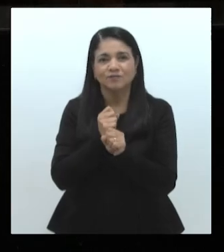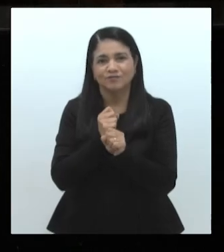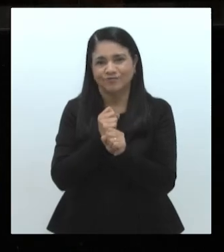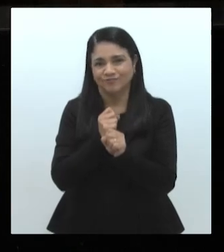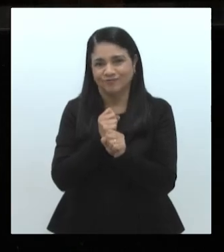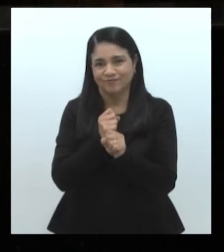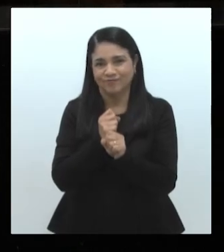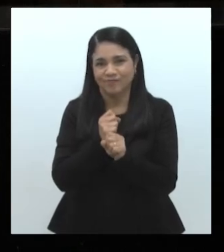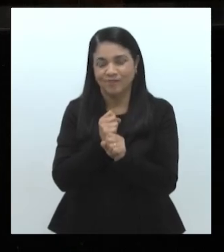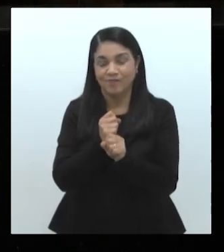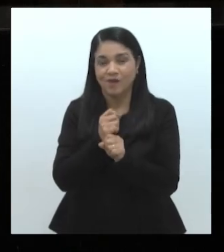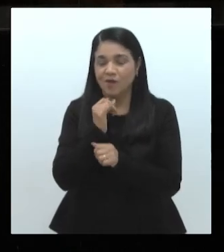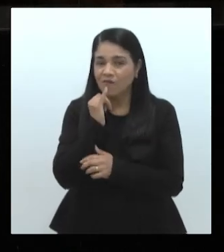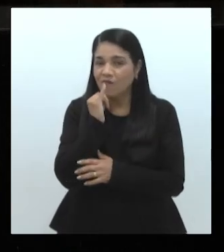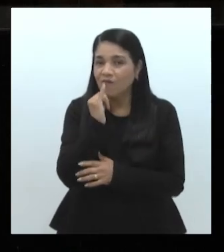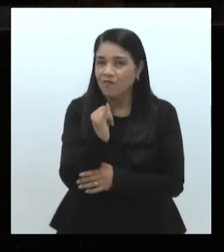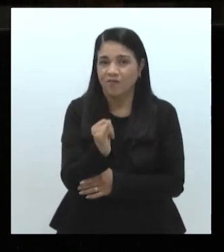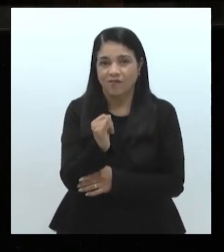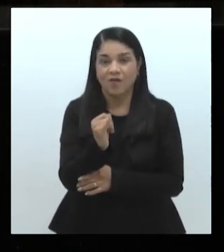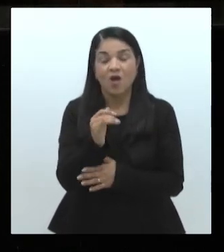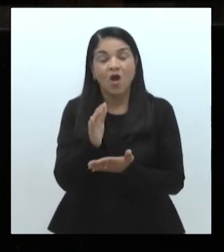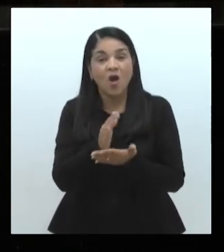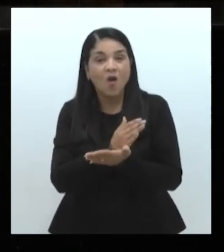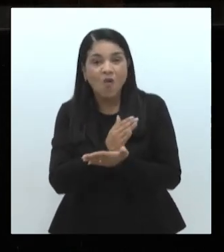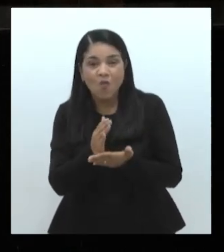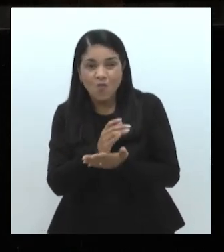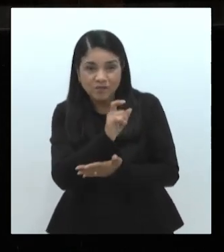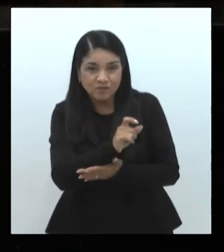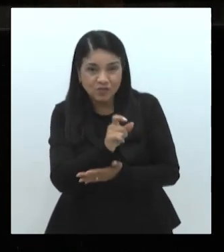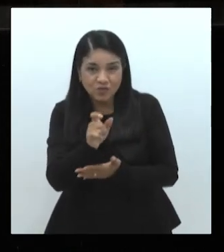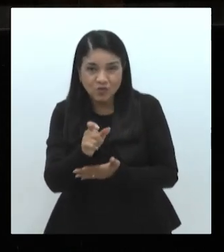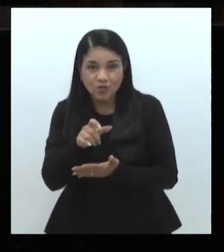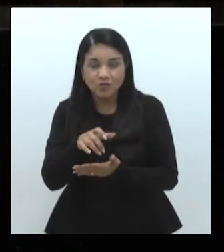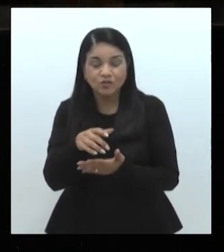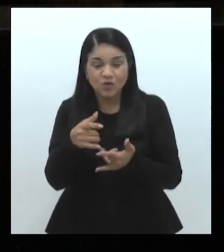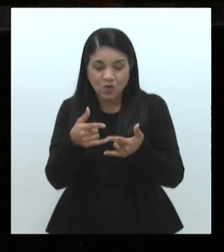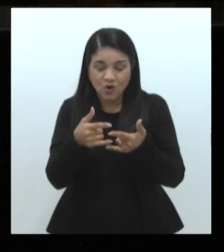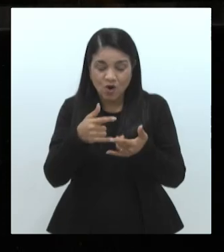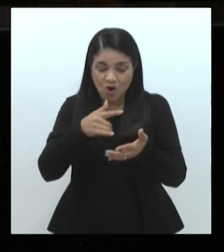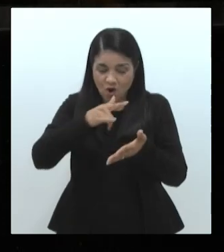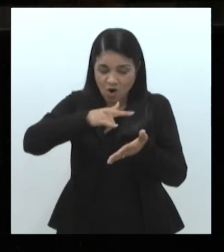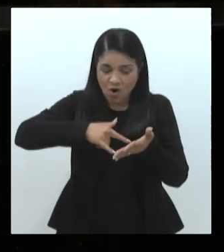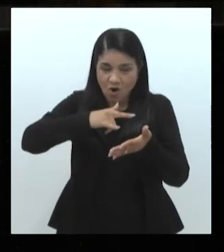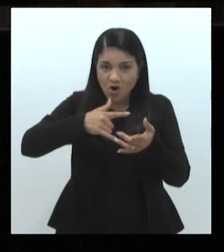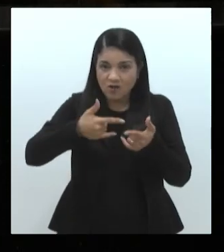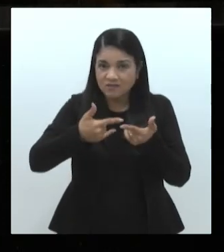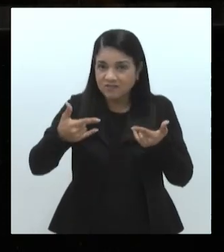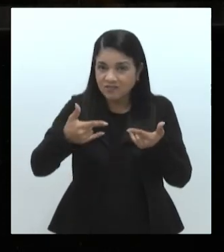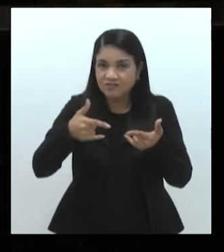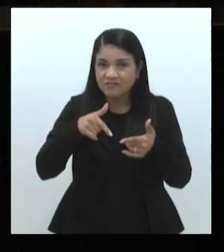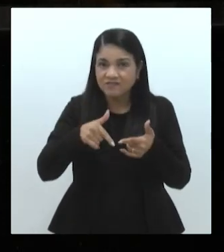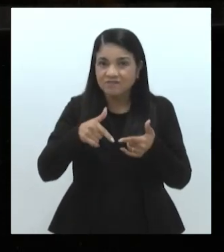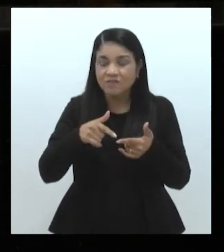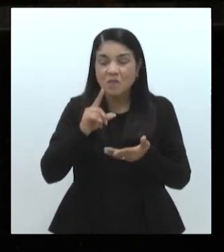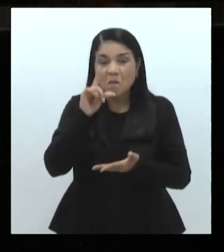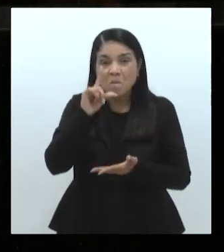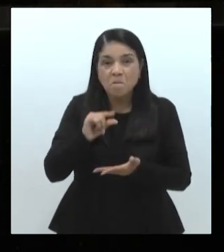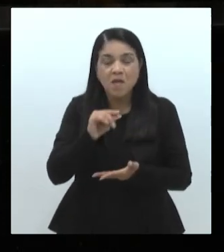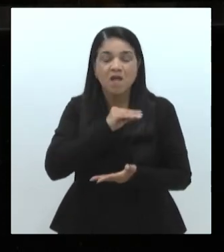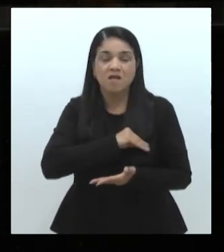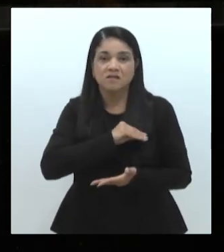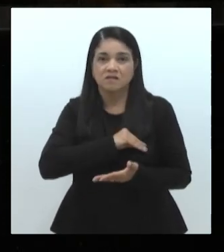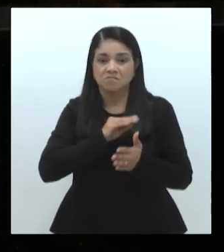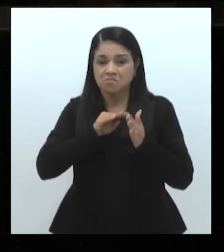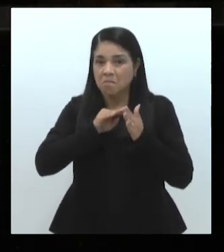ouvidas. Algumas tinham em mãos contra-cheques mostrando que recebiam menos de um salário